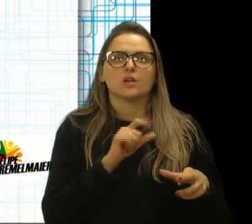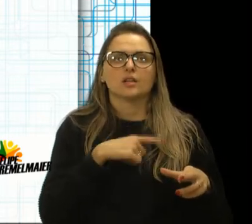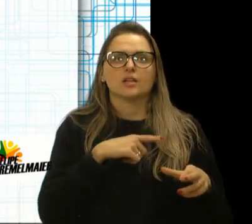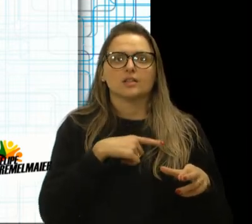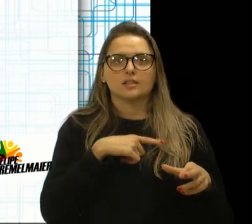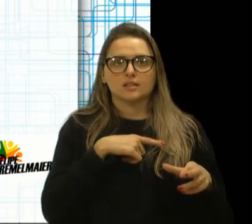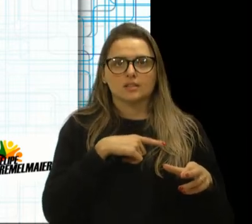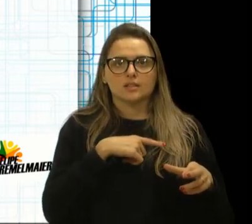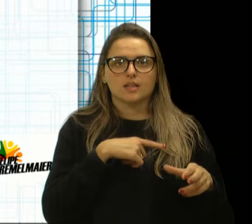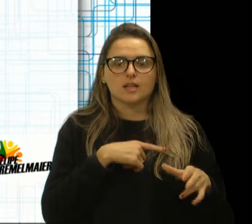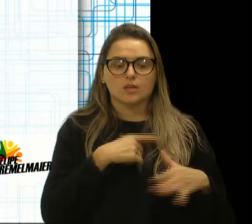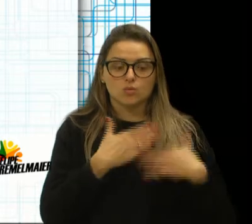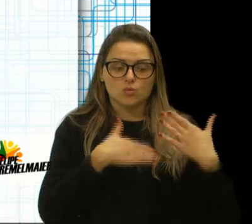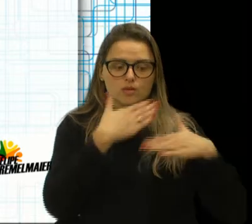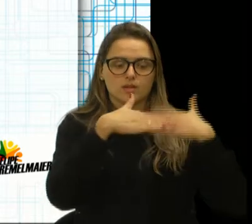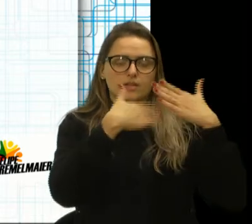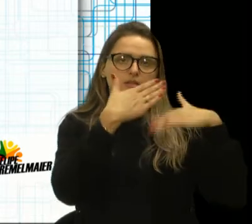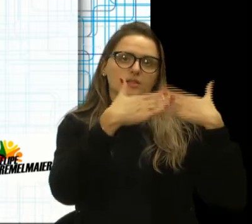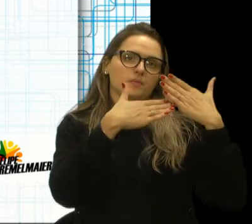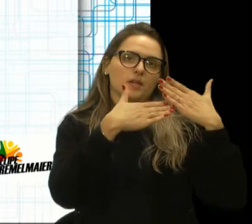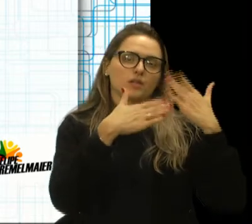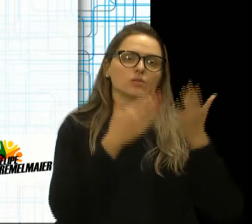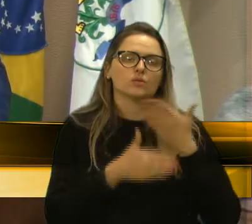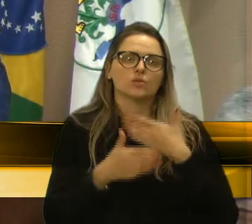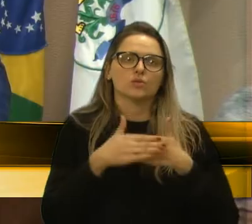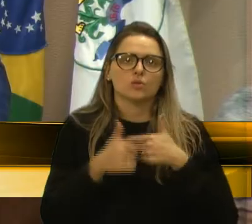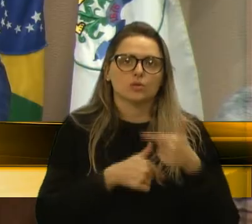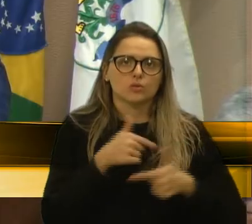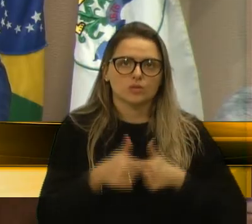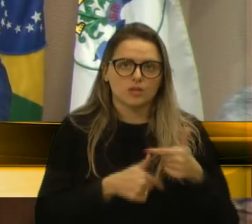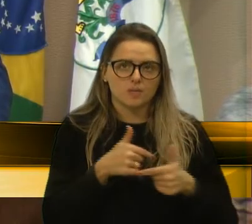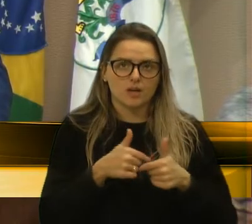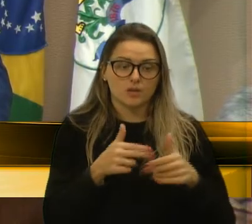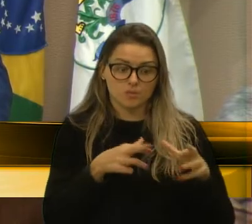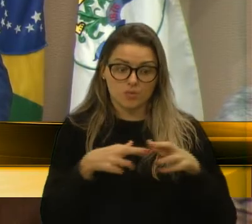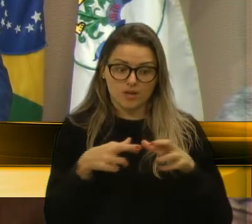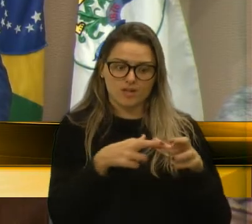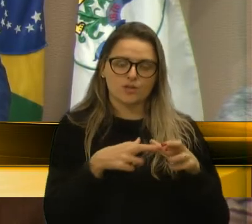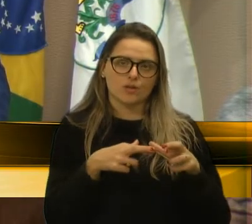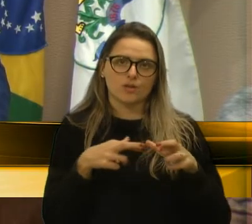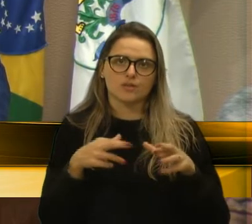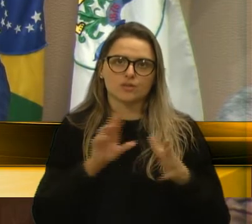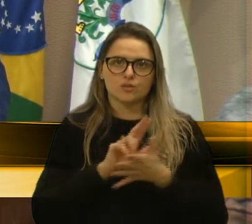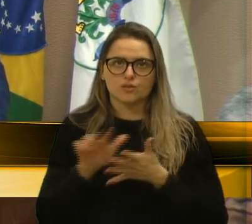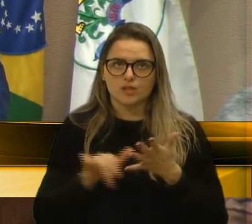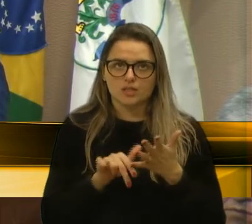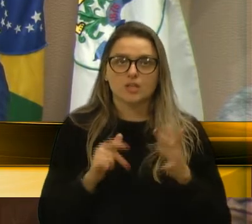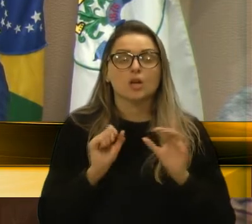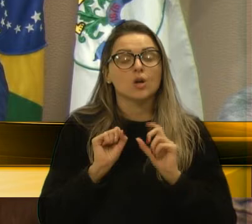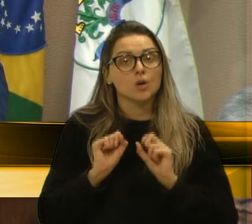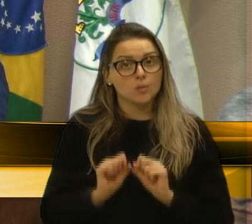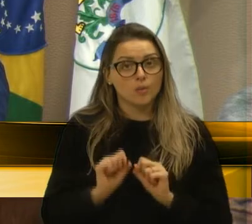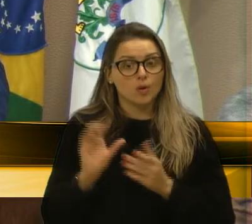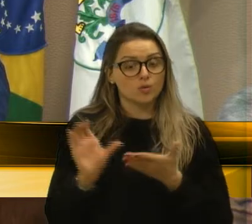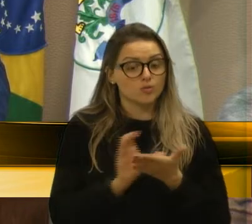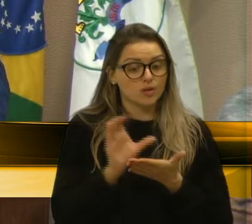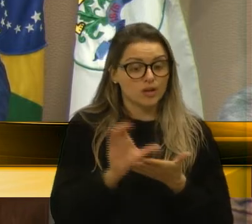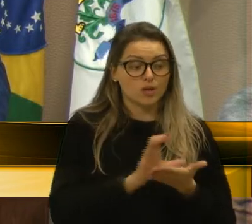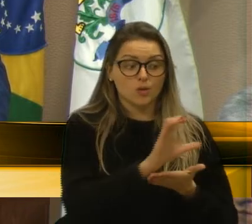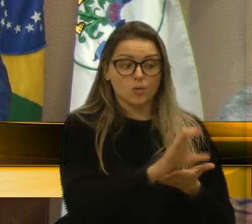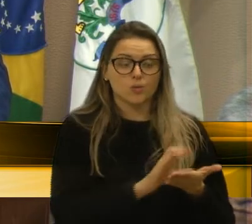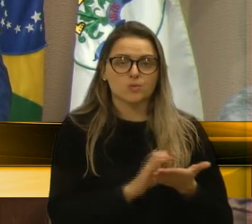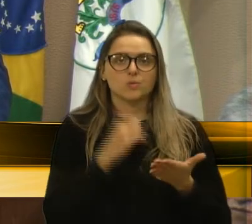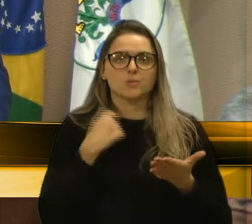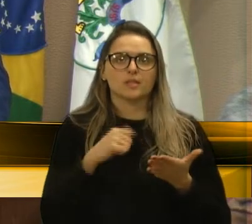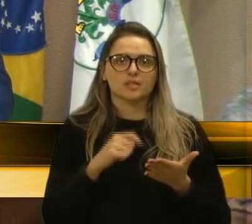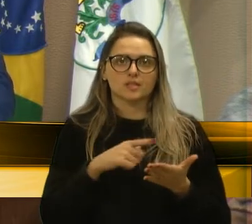em virtude da existência e do trabalho feito por regiões metropolitanas, esses financiamentos podem e devem ser